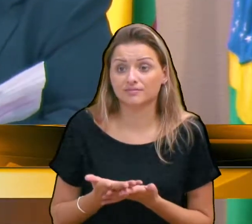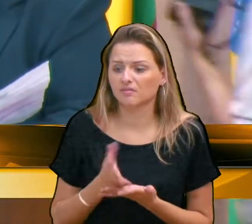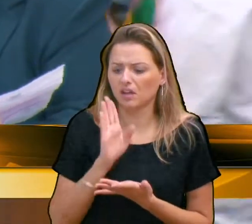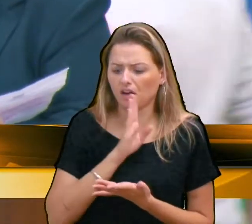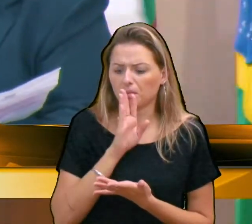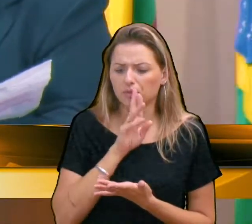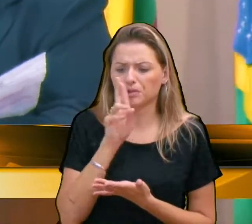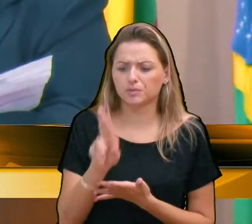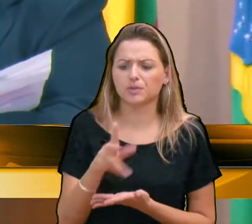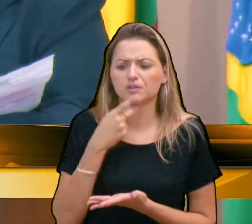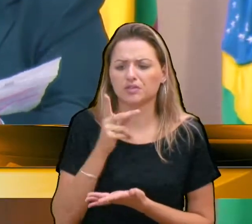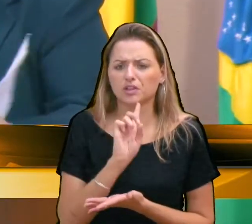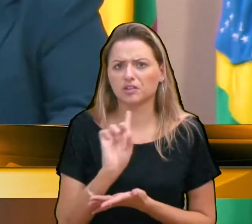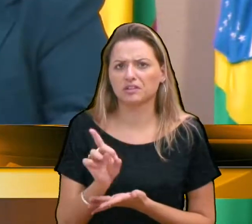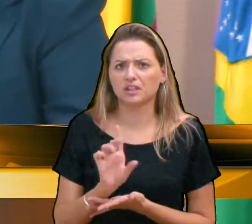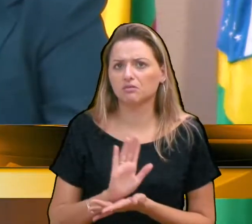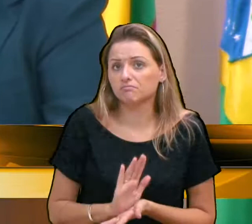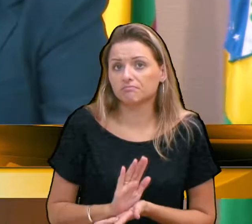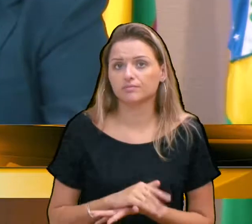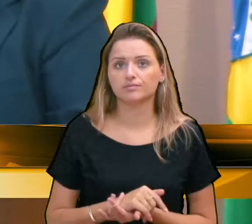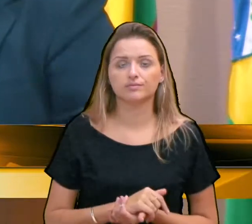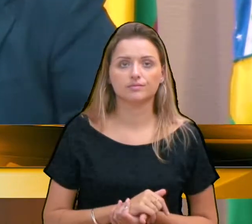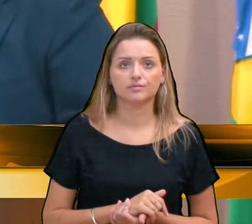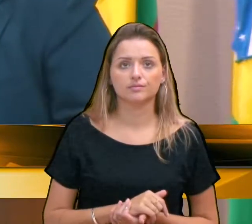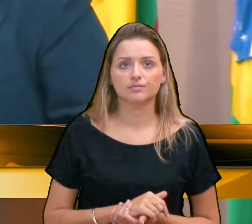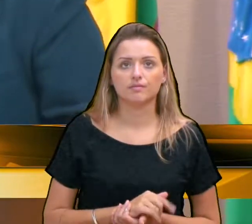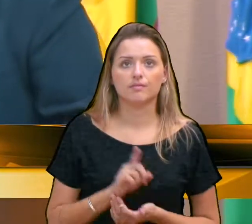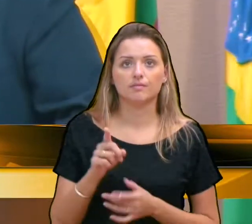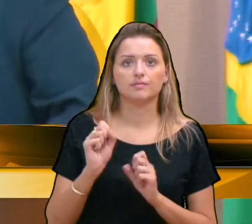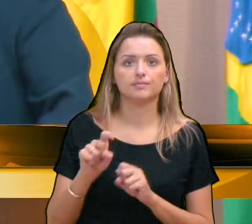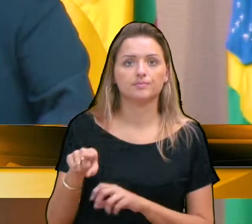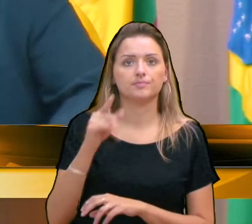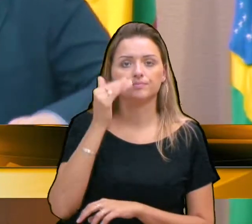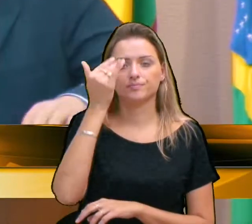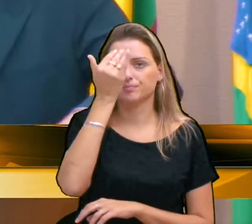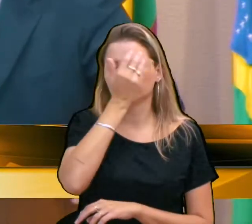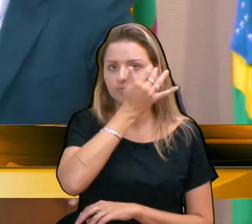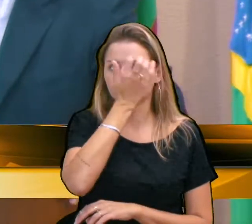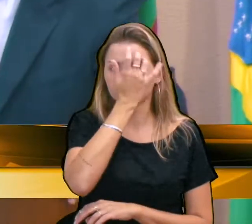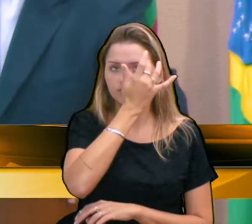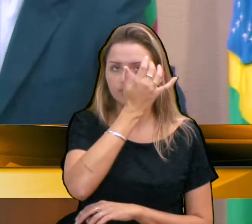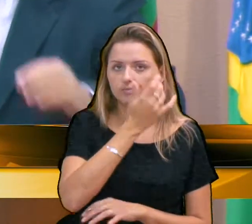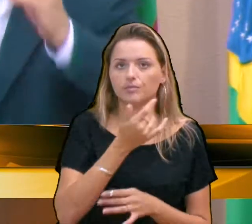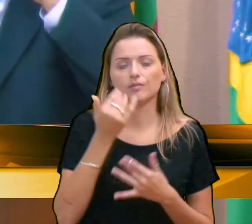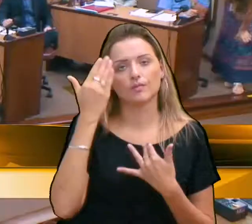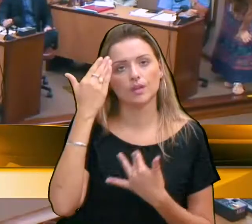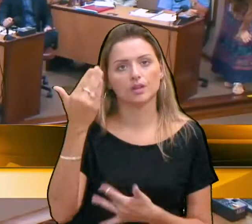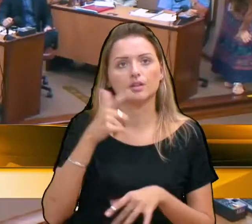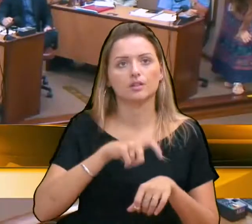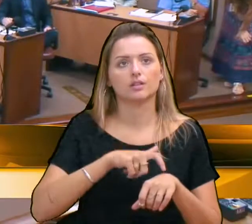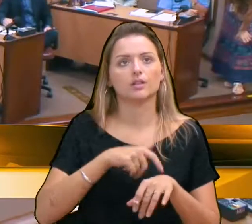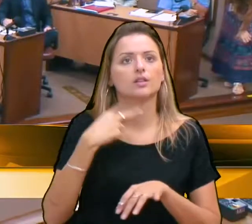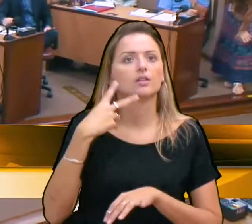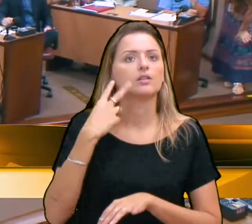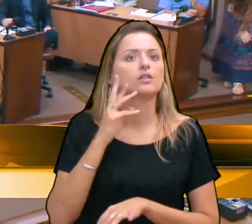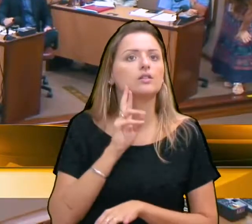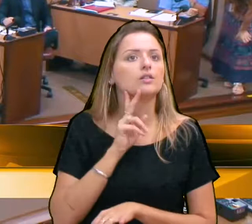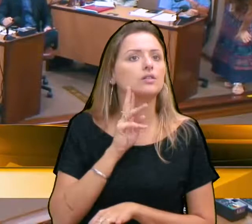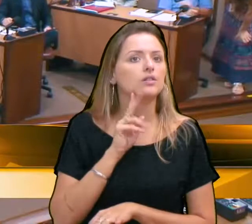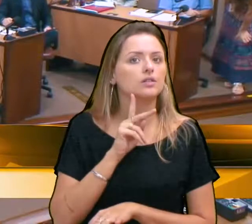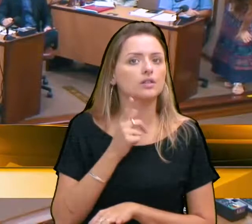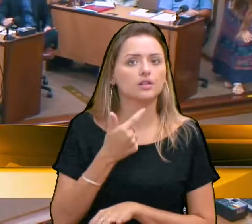Ficou mais fácil responder dessa forma. Sua parte, vereador. Obrigado pela parte. Vereador Renato